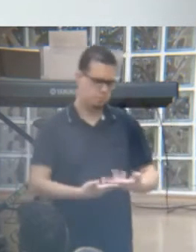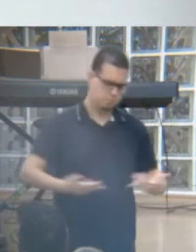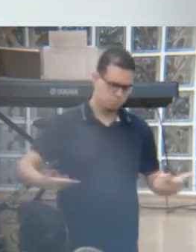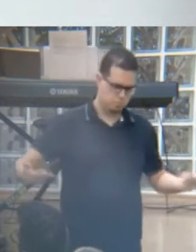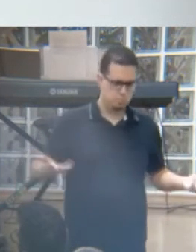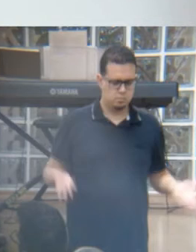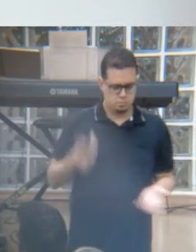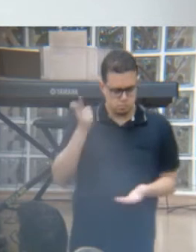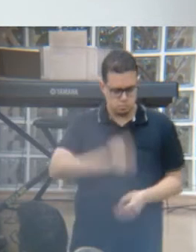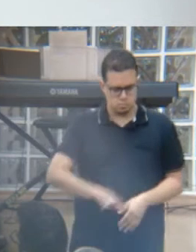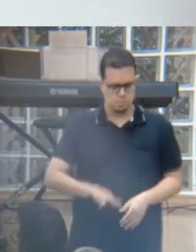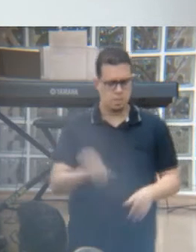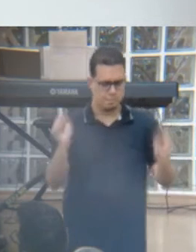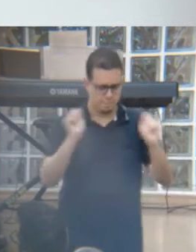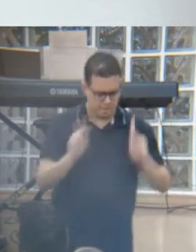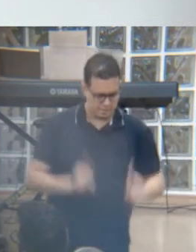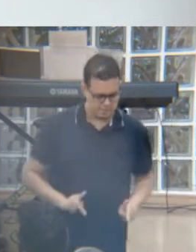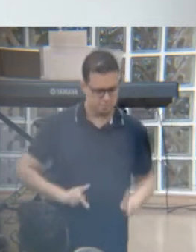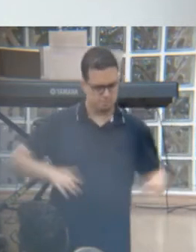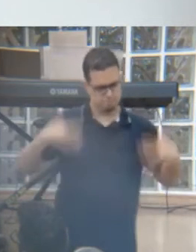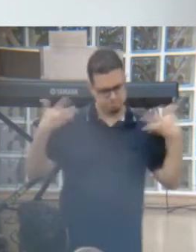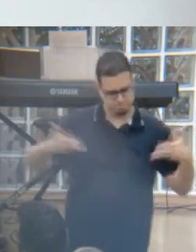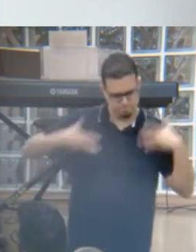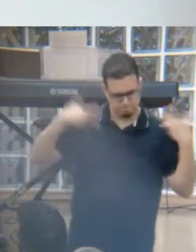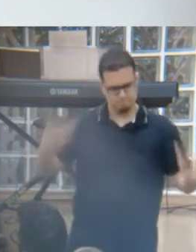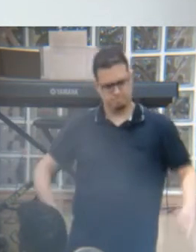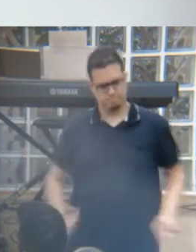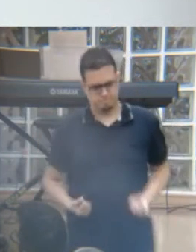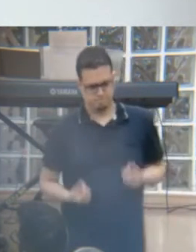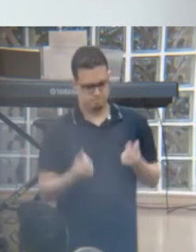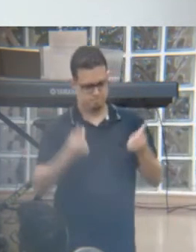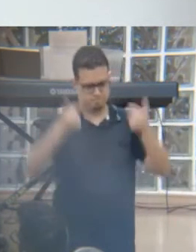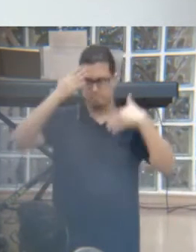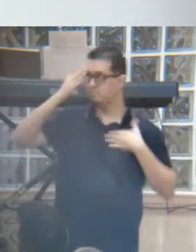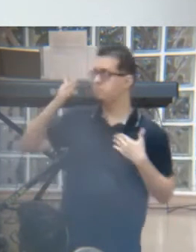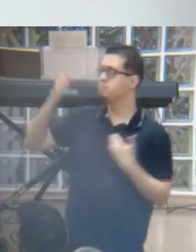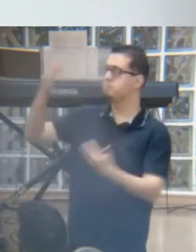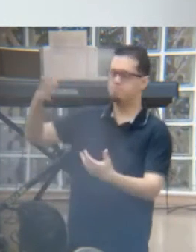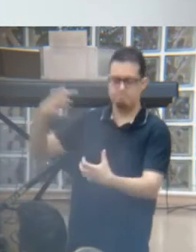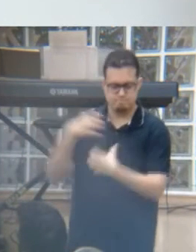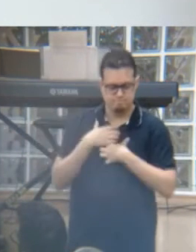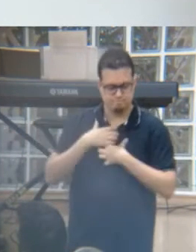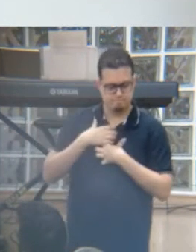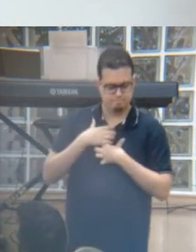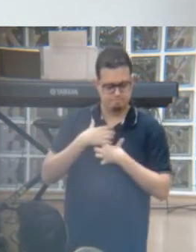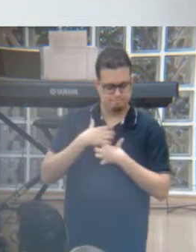de paz, de alegria, prosperidade, com gratidão nos corações àquele que